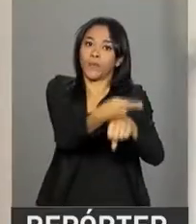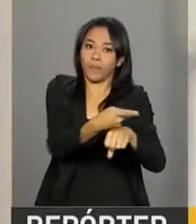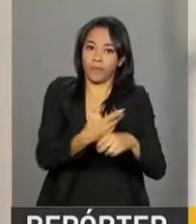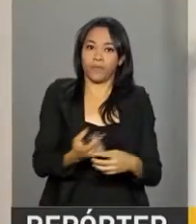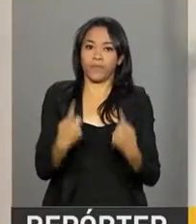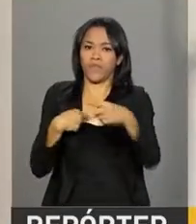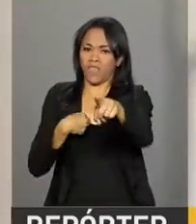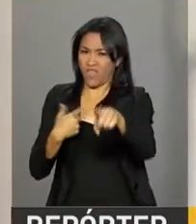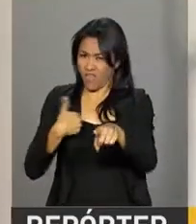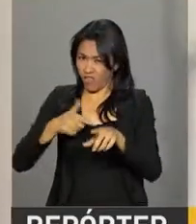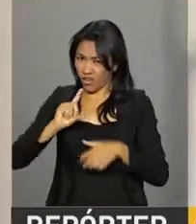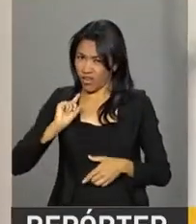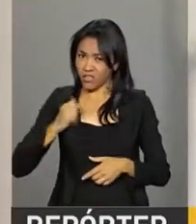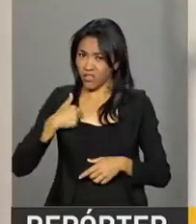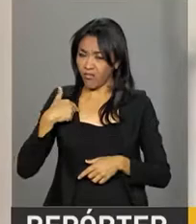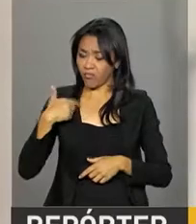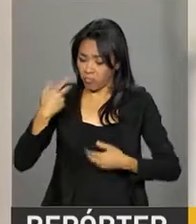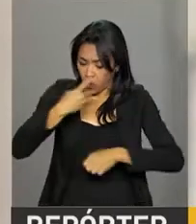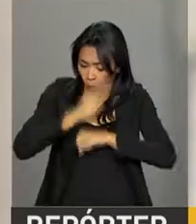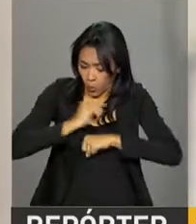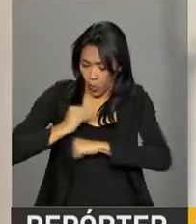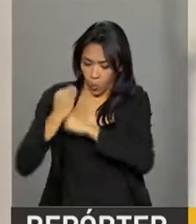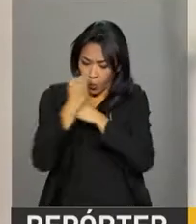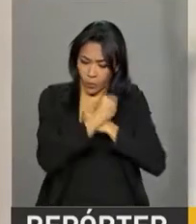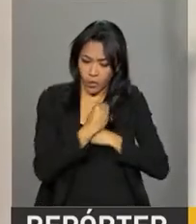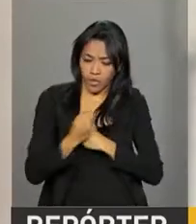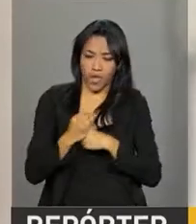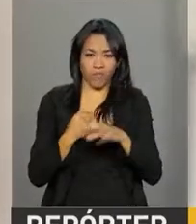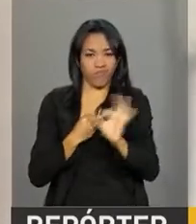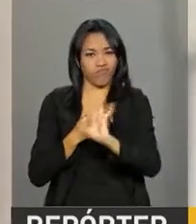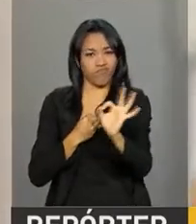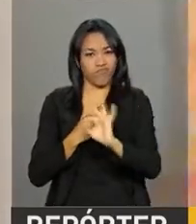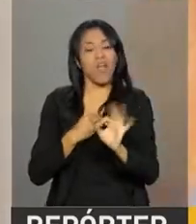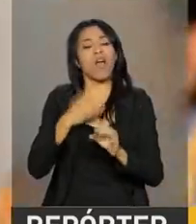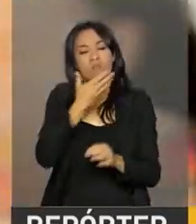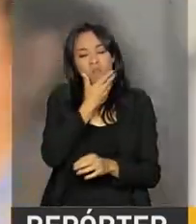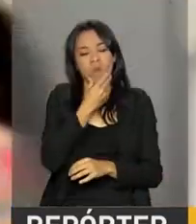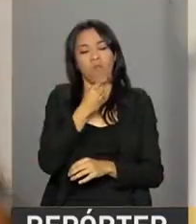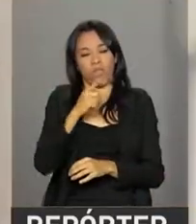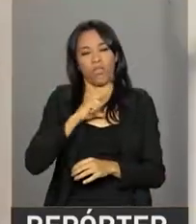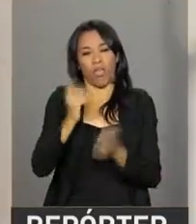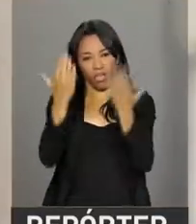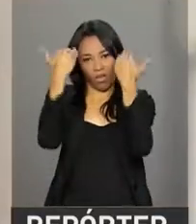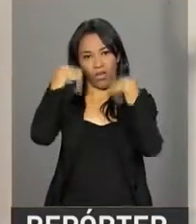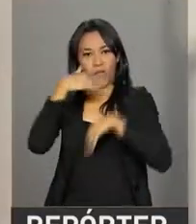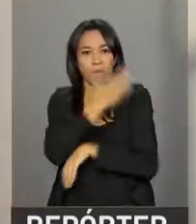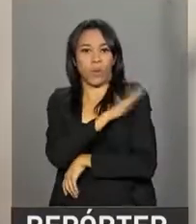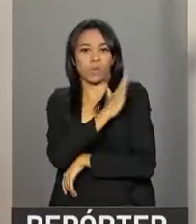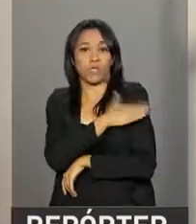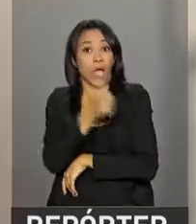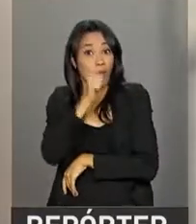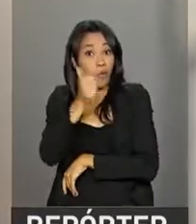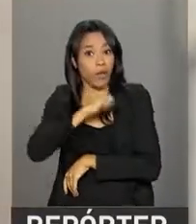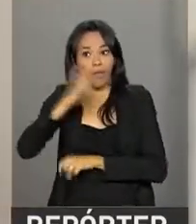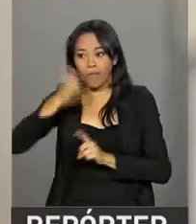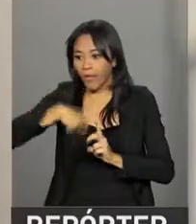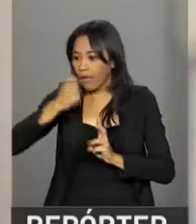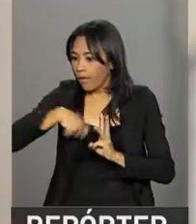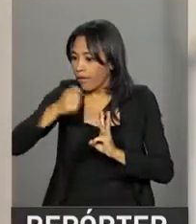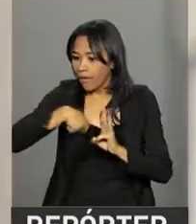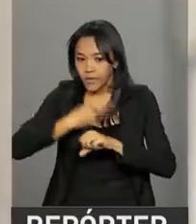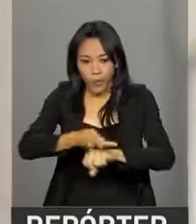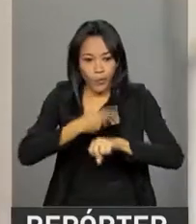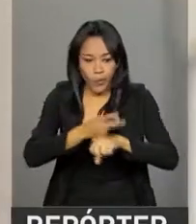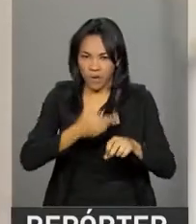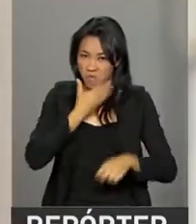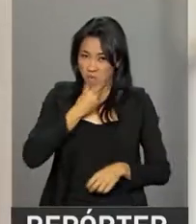previa não me cuidava não porque o homem de conceitos de não procurar a saúde à mulher todo mundo está no hospital popular mas o